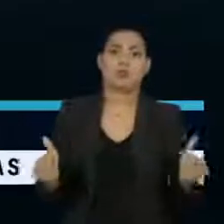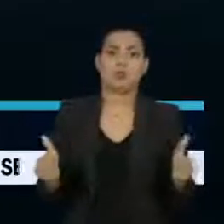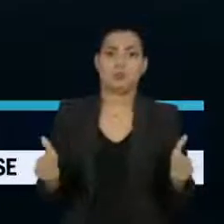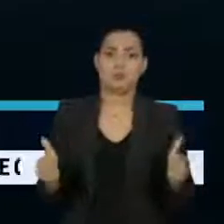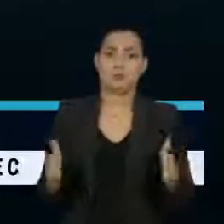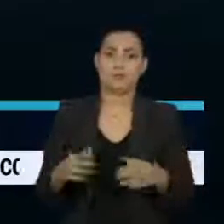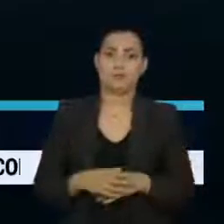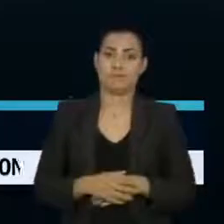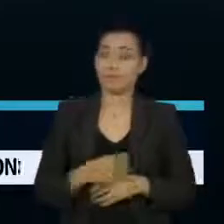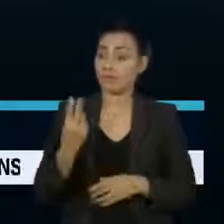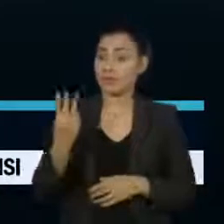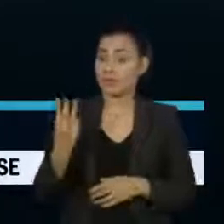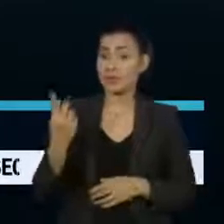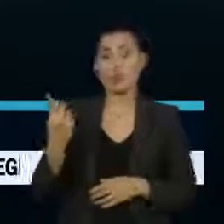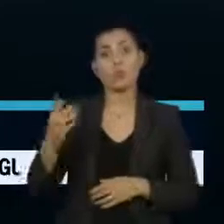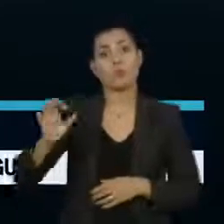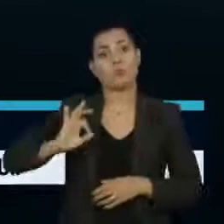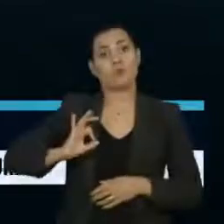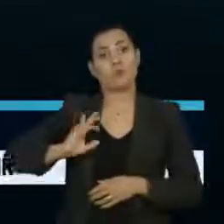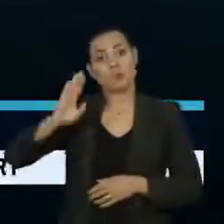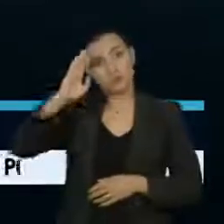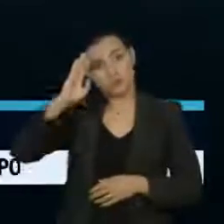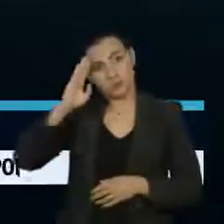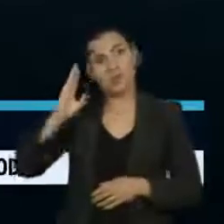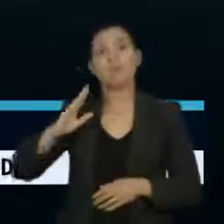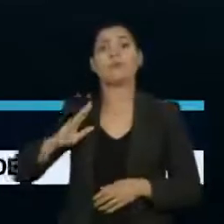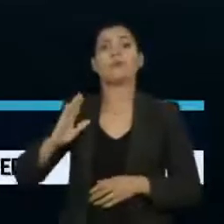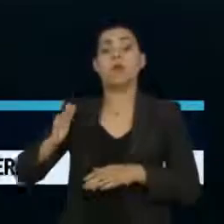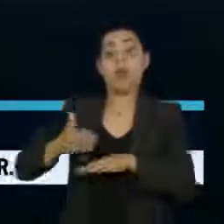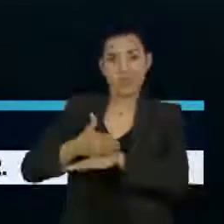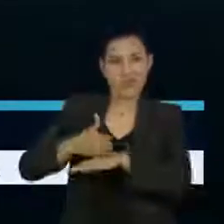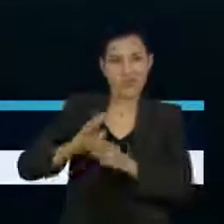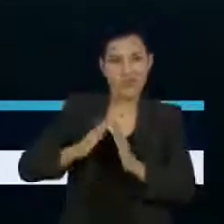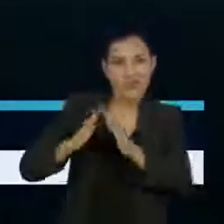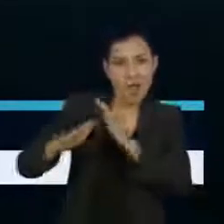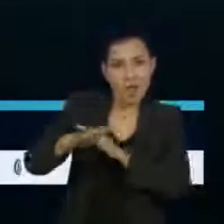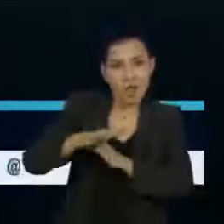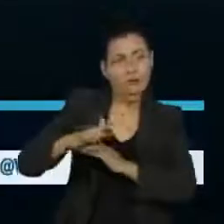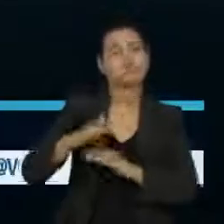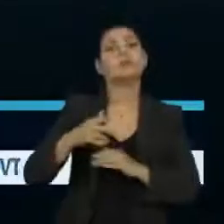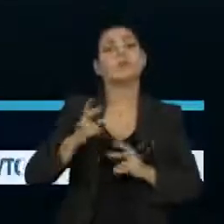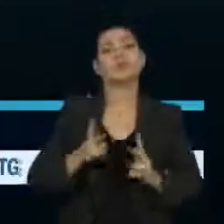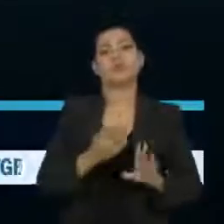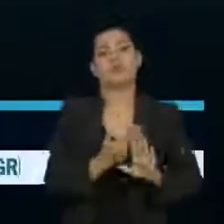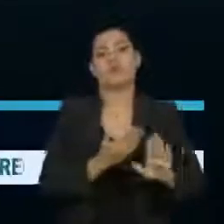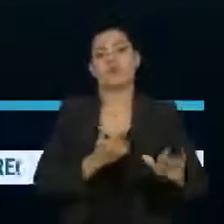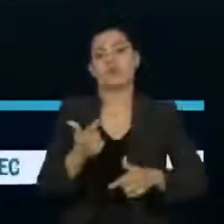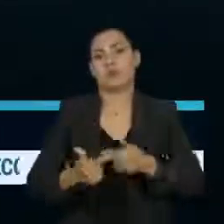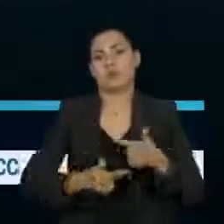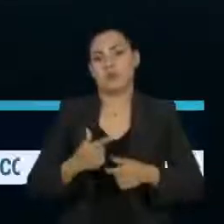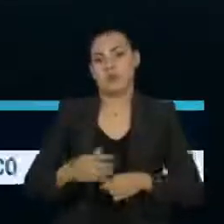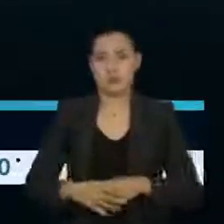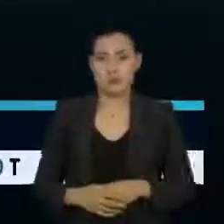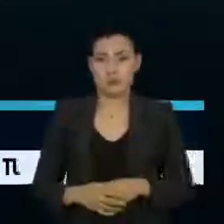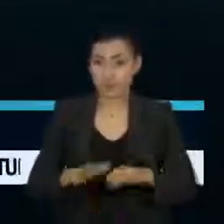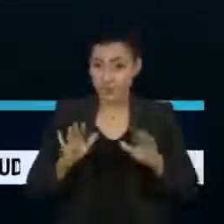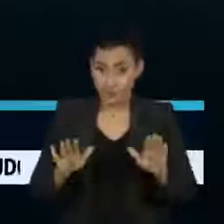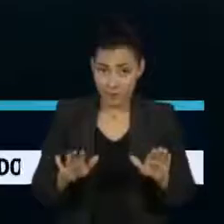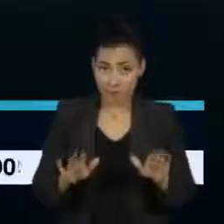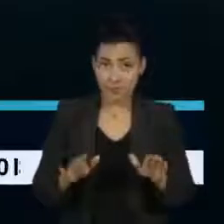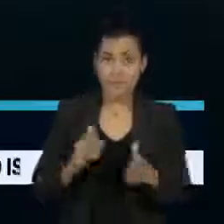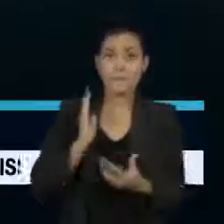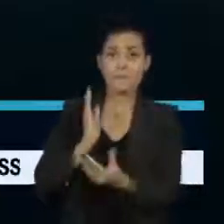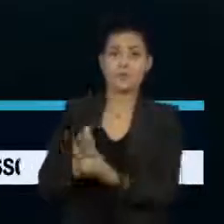agora, 31 policiais militares que entraram na favela naquela noite permanecem afastados, mas não